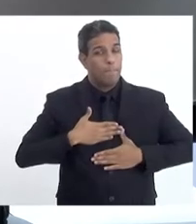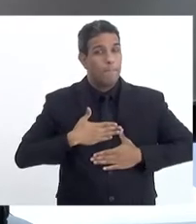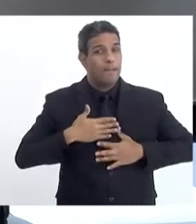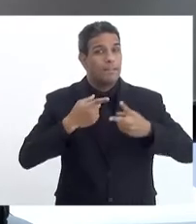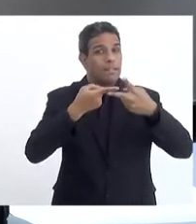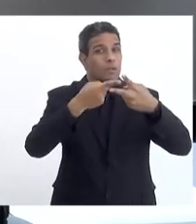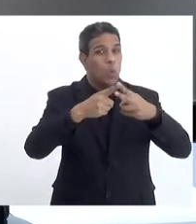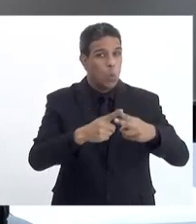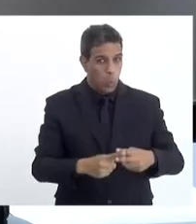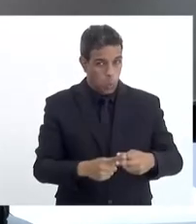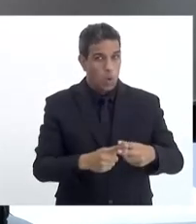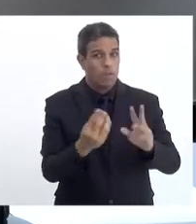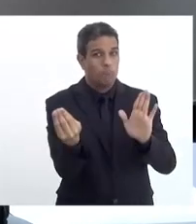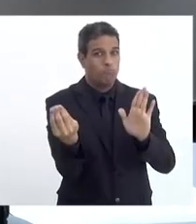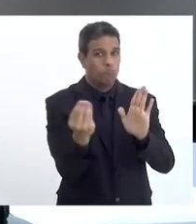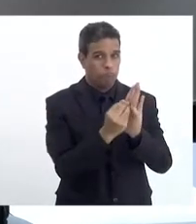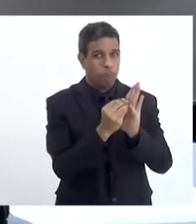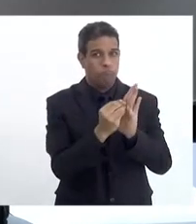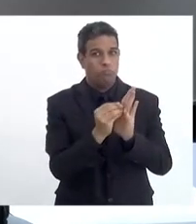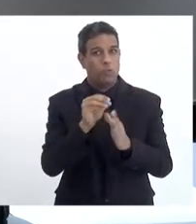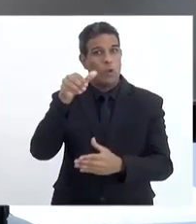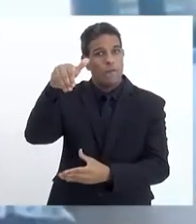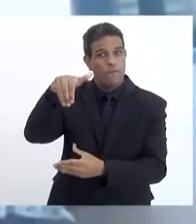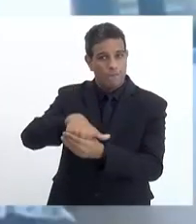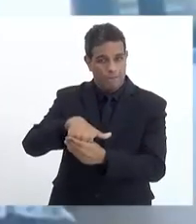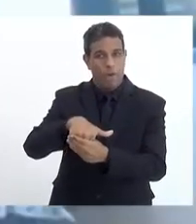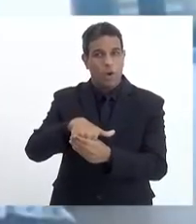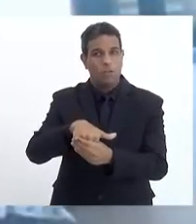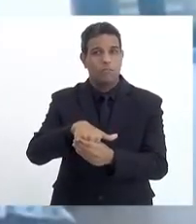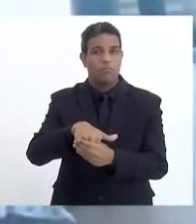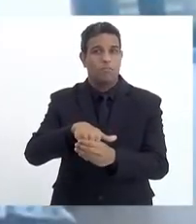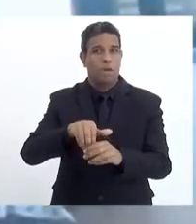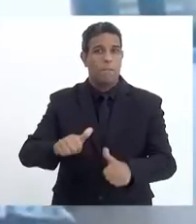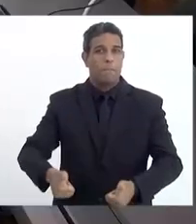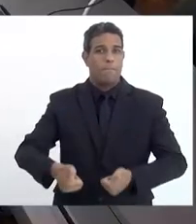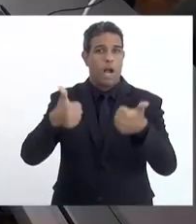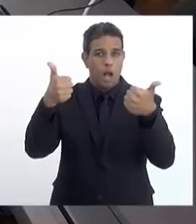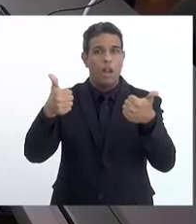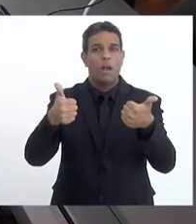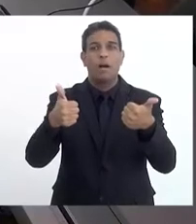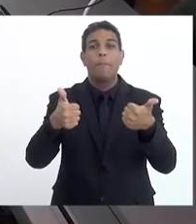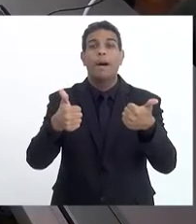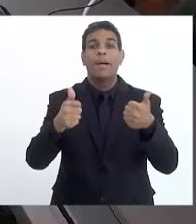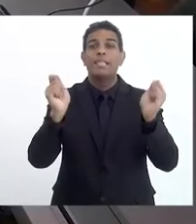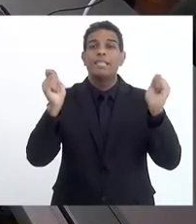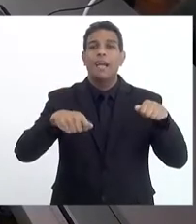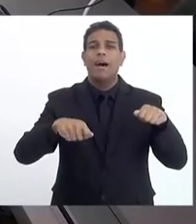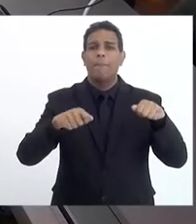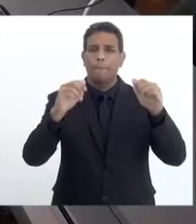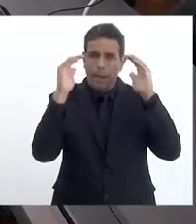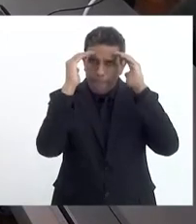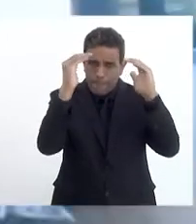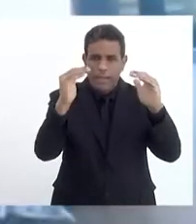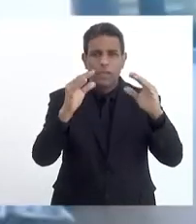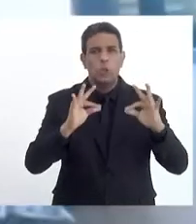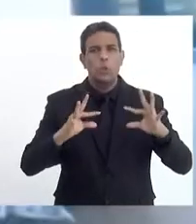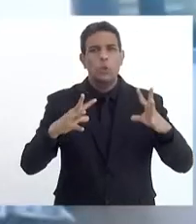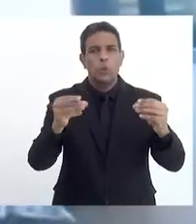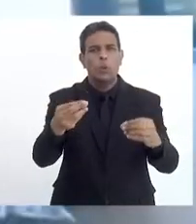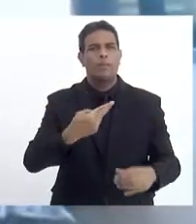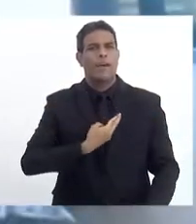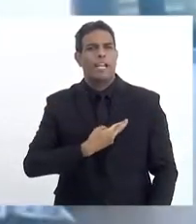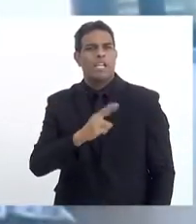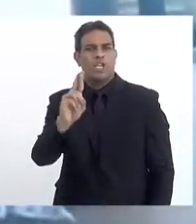corrigiu o voto. O parecer corrige. Isso. Para todas as religiões. Exatamente. Obrigado, estou